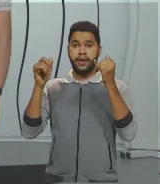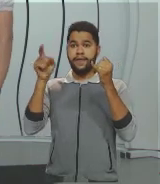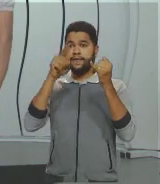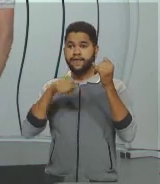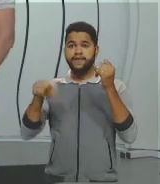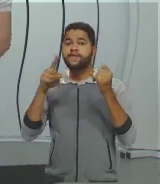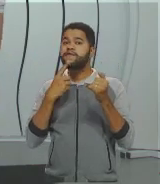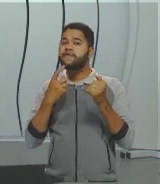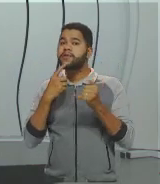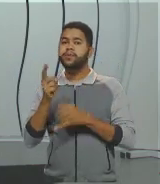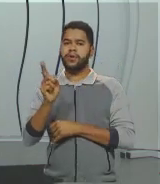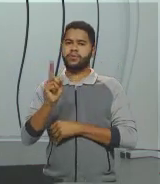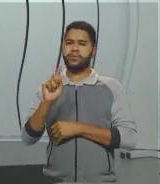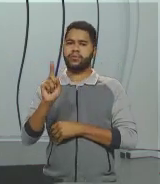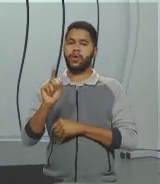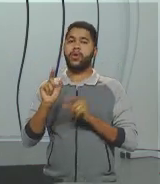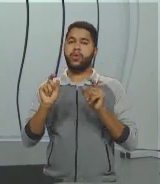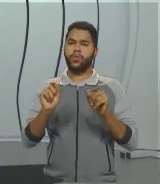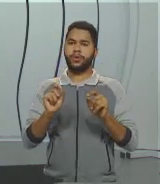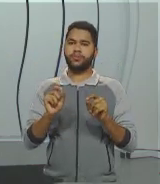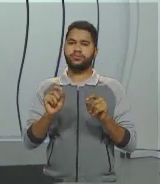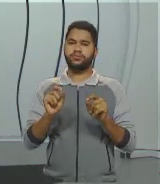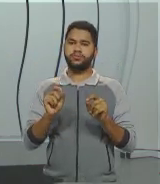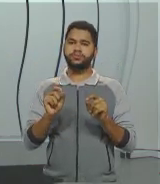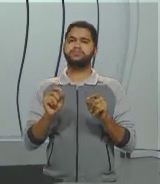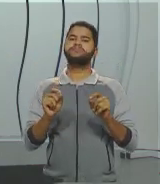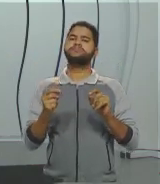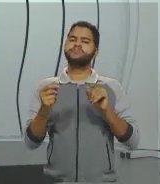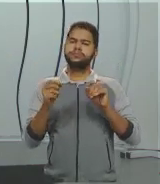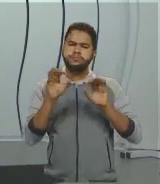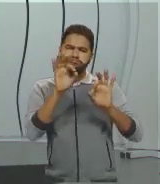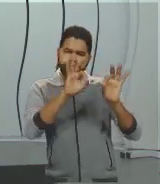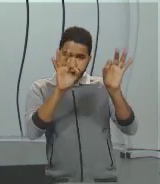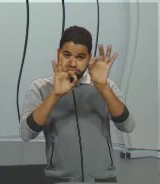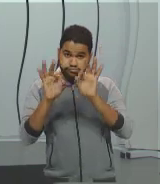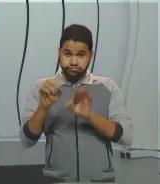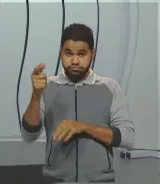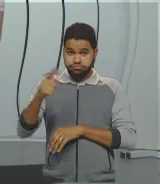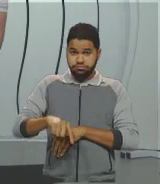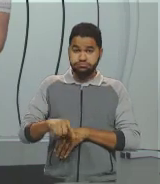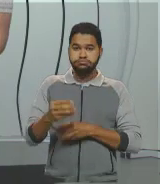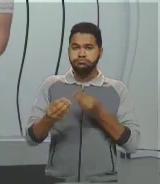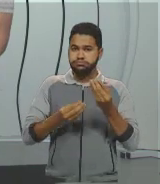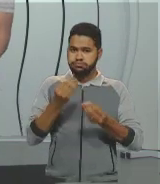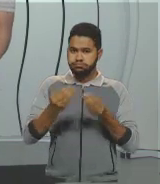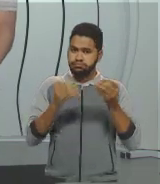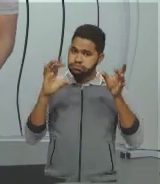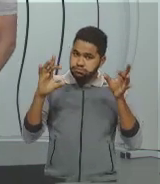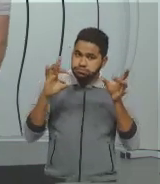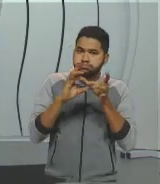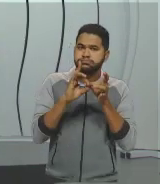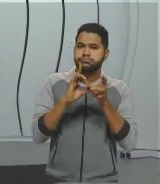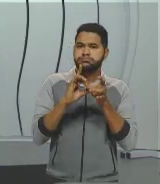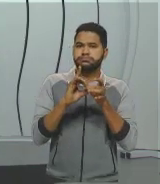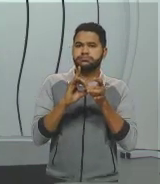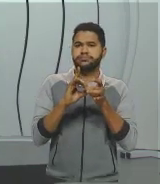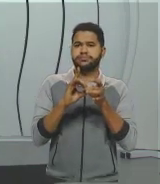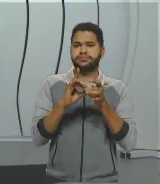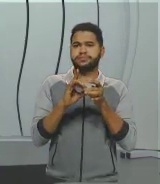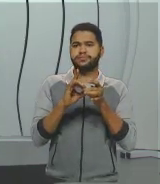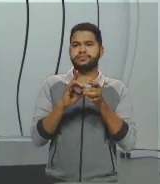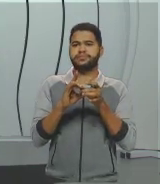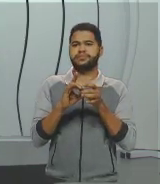vermelho. E aí, nesse caso, eu redesenhei o circuito para vocês entenderem como que fica essa ligação, excluindo